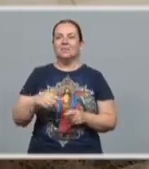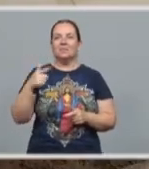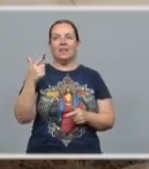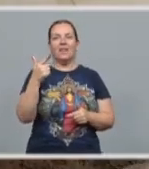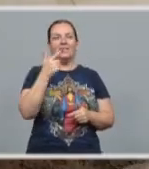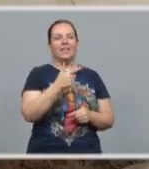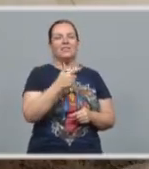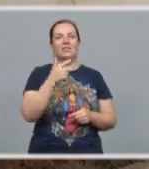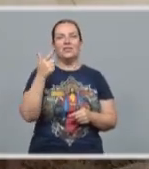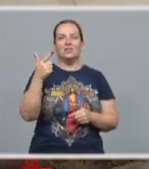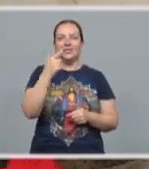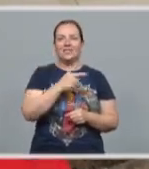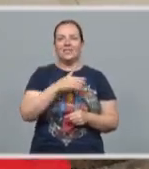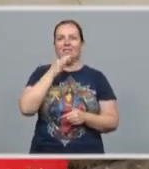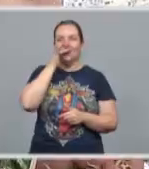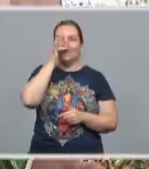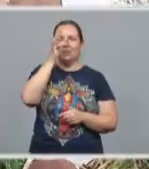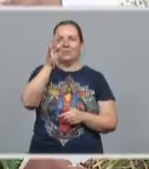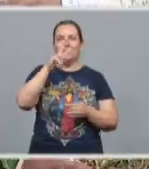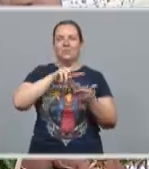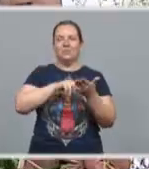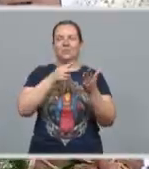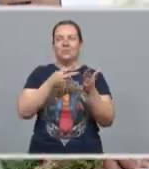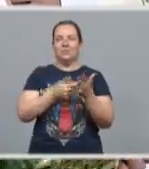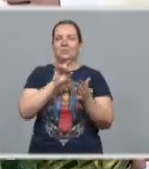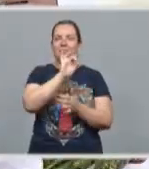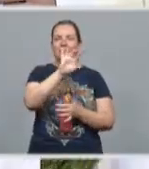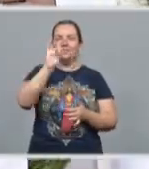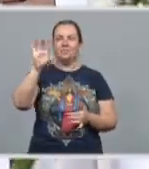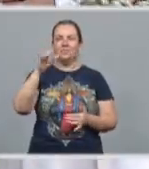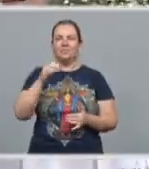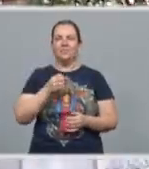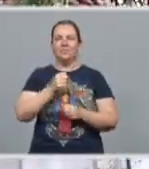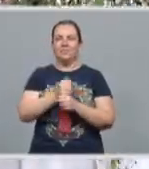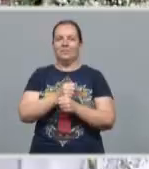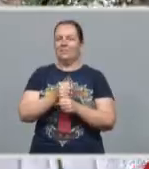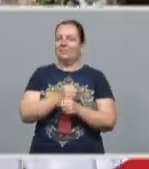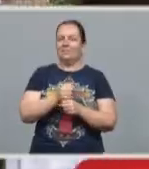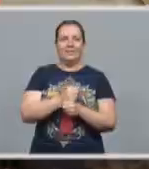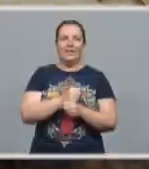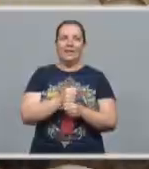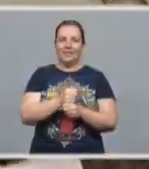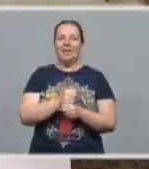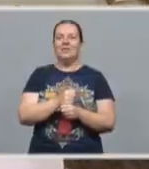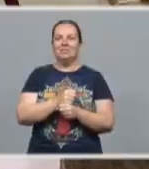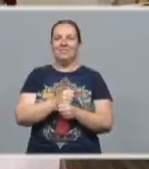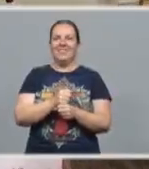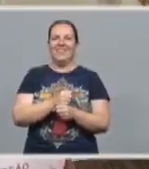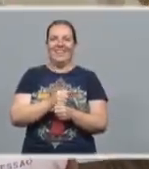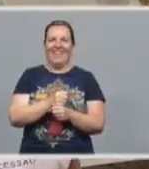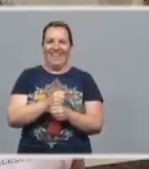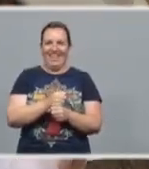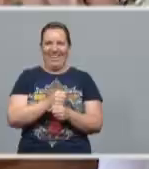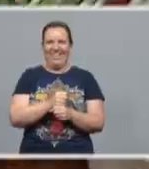Duas rosas representando cada ano do sacerdócio do Padre Reginaldo.